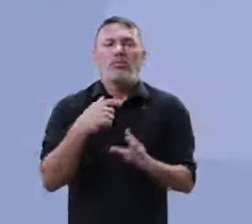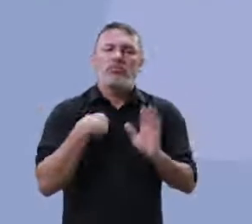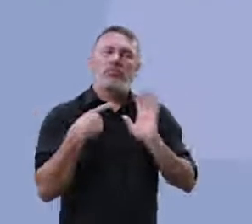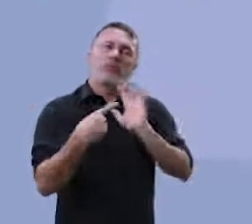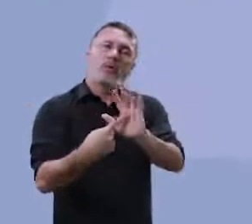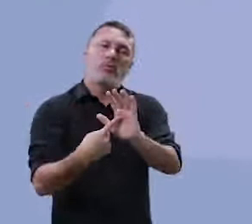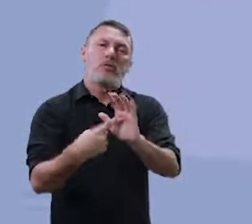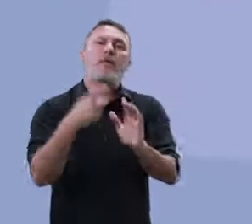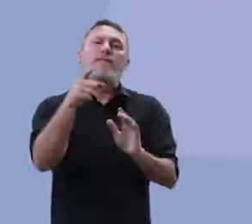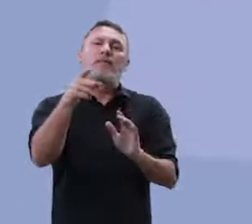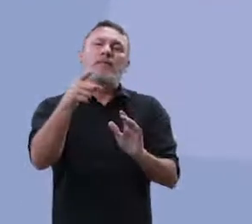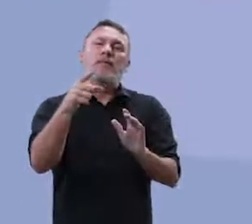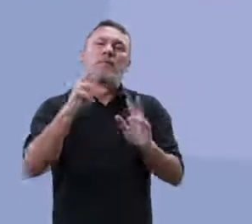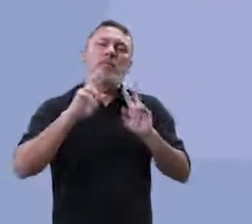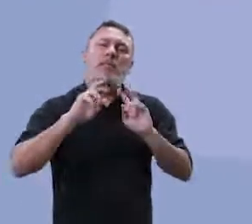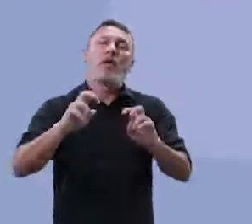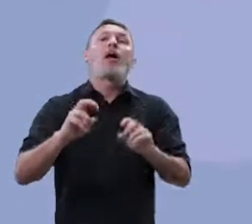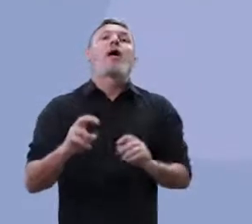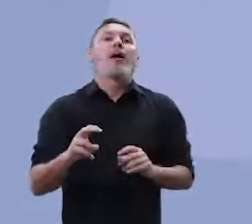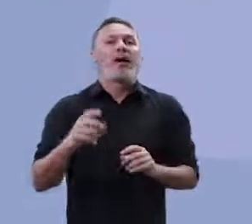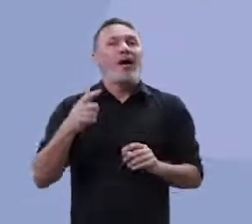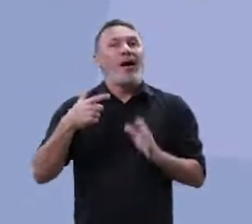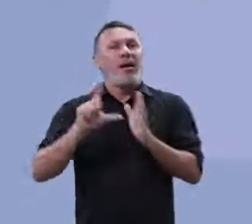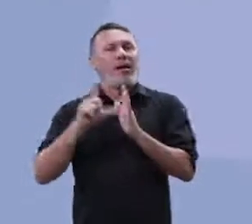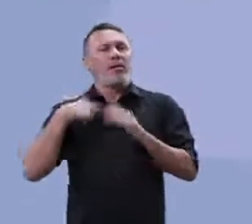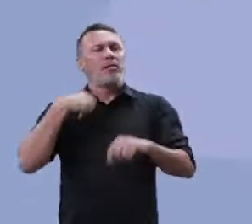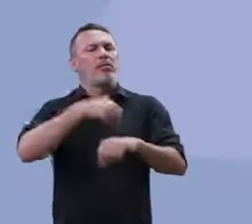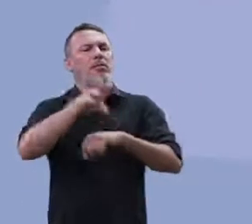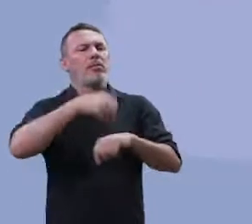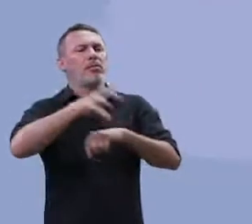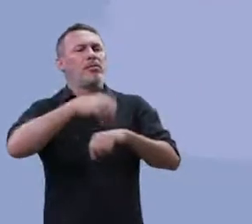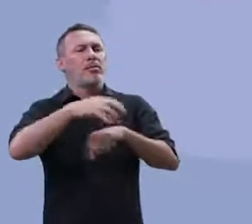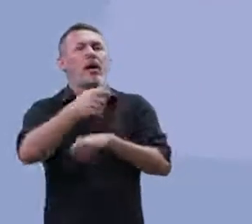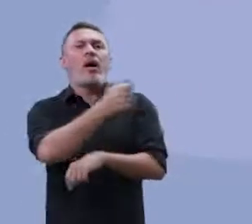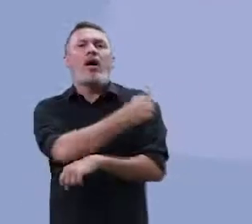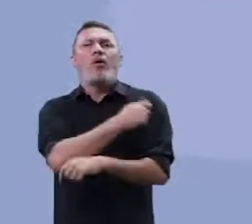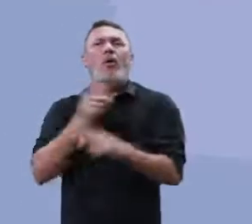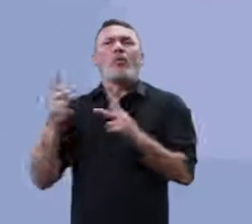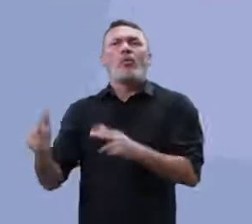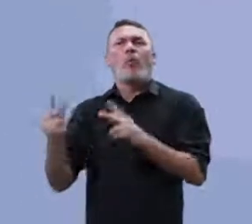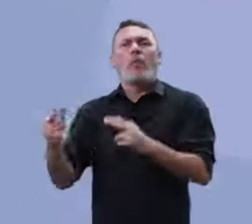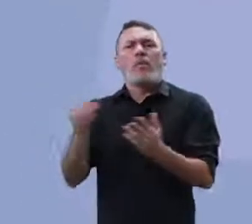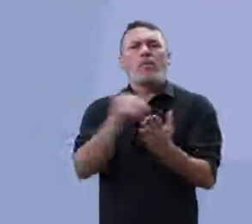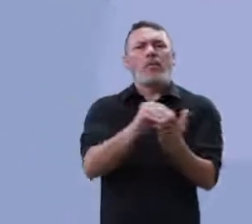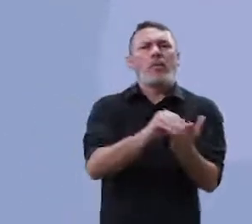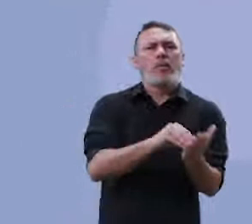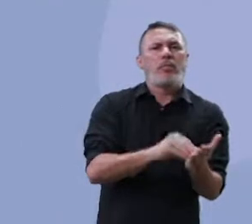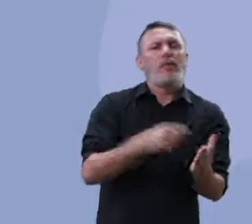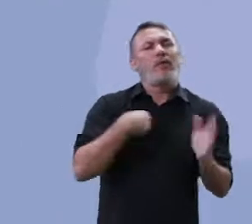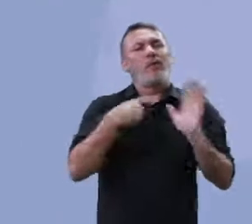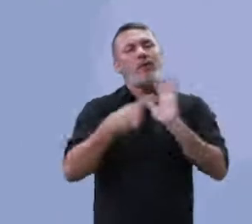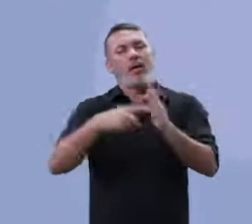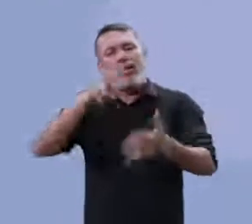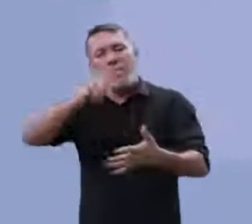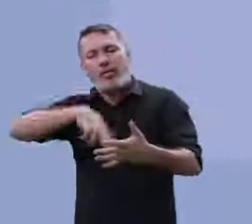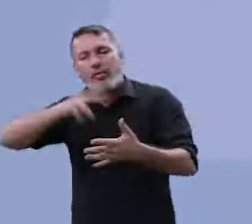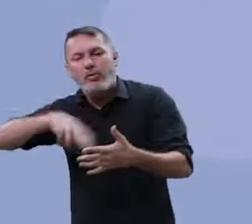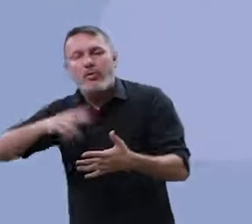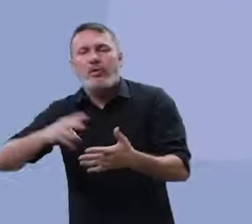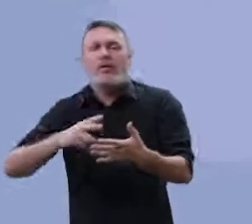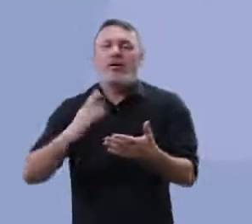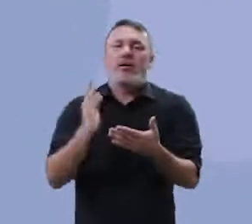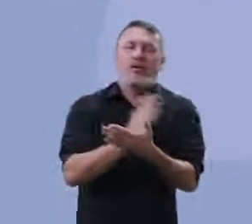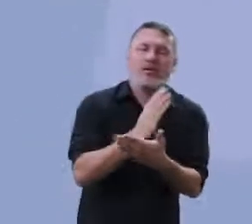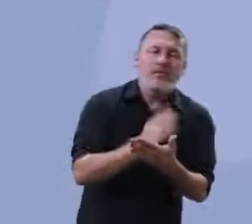pronto, mas para você ver que ele utilizou algumas ideias que eu falei e jogou dentro do texto. Aí nós vamos mostrar leitura do caderno de